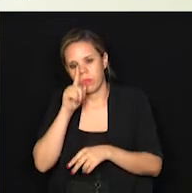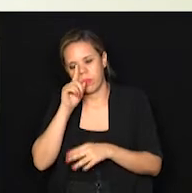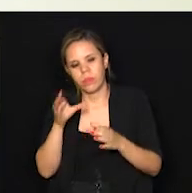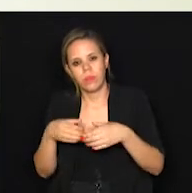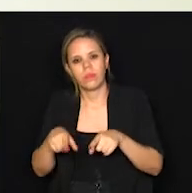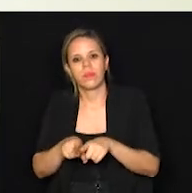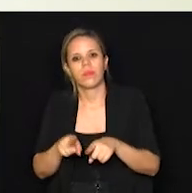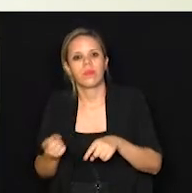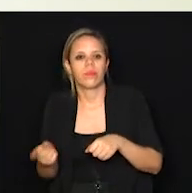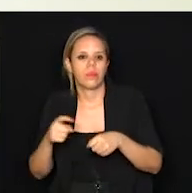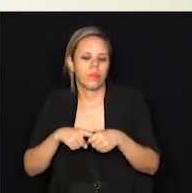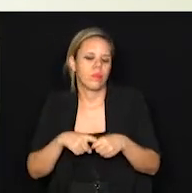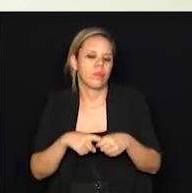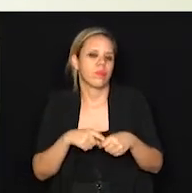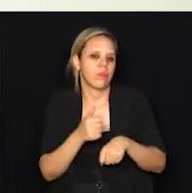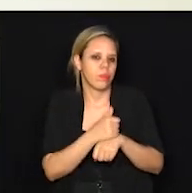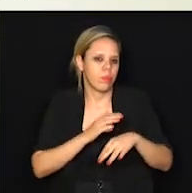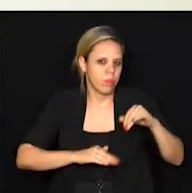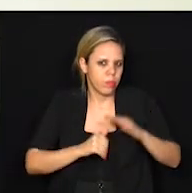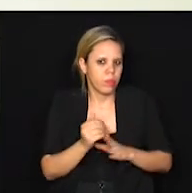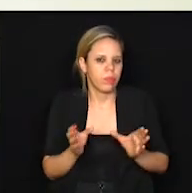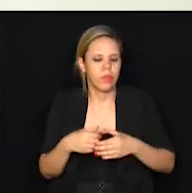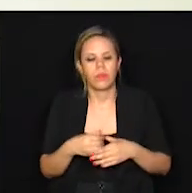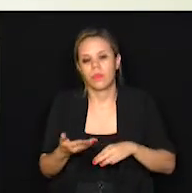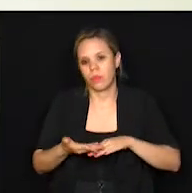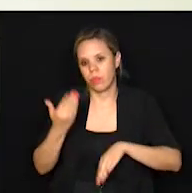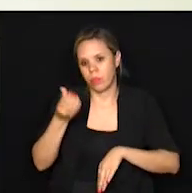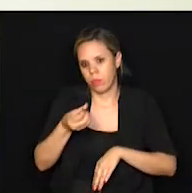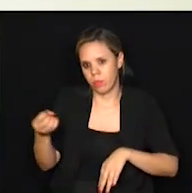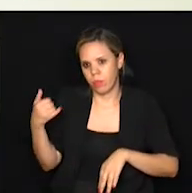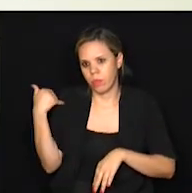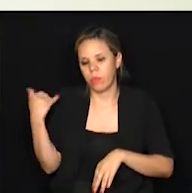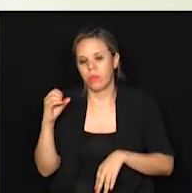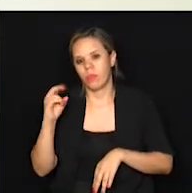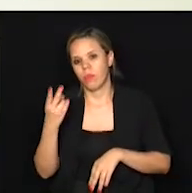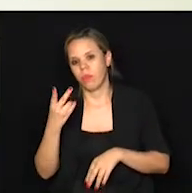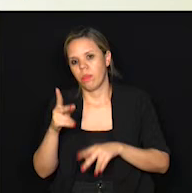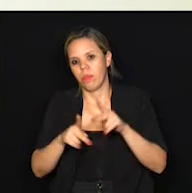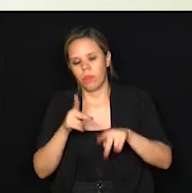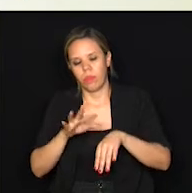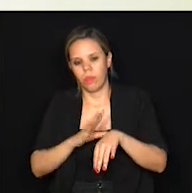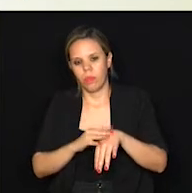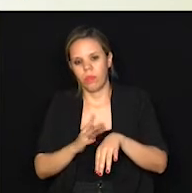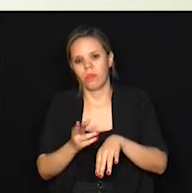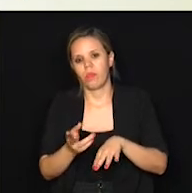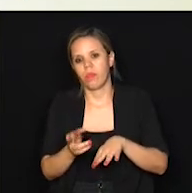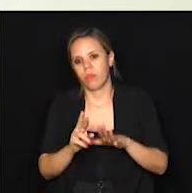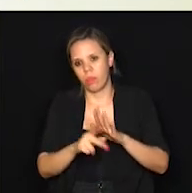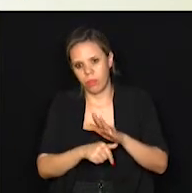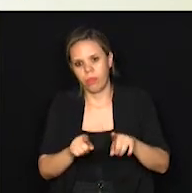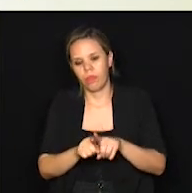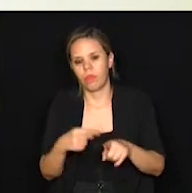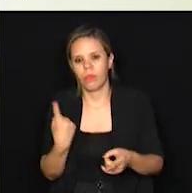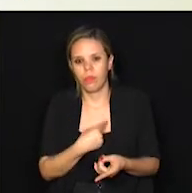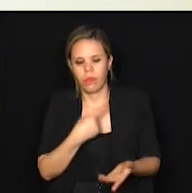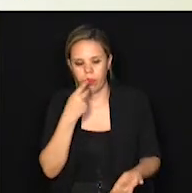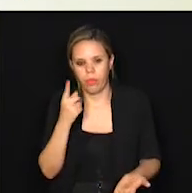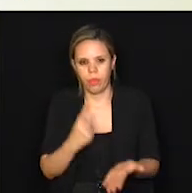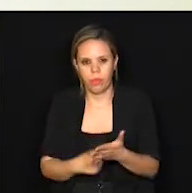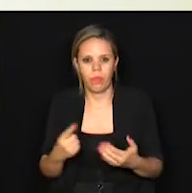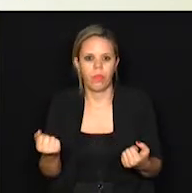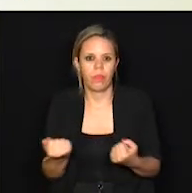pais, e a gente sabe disso, e a gente tem ciência disso, eles têm apontado que eles não desejariam esse retorno, nós